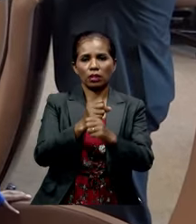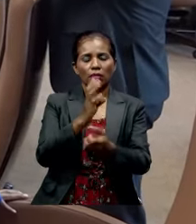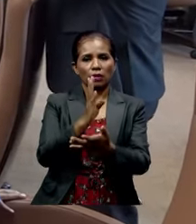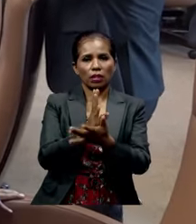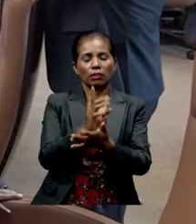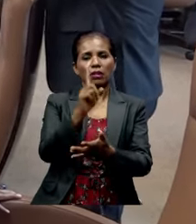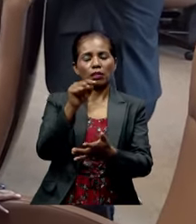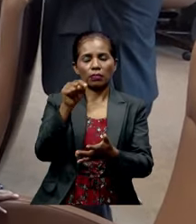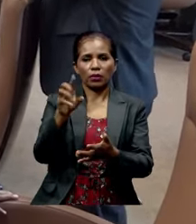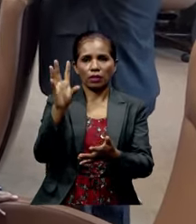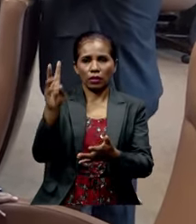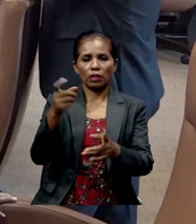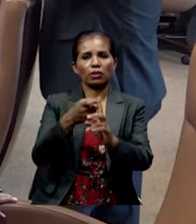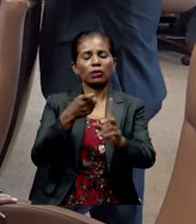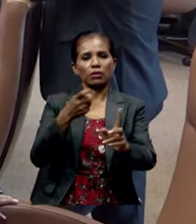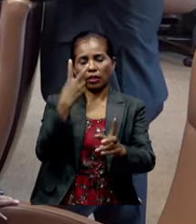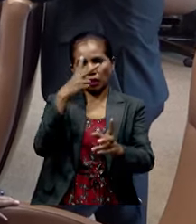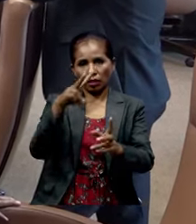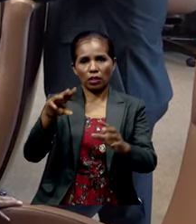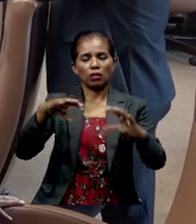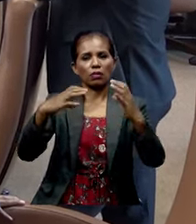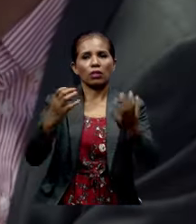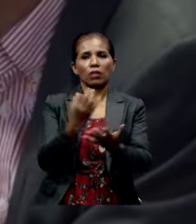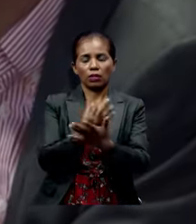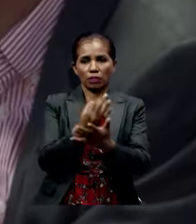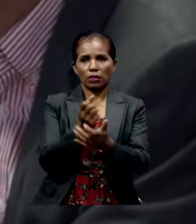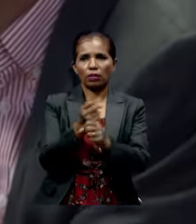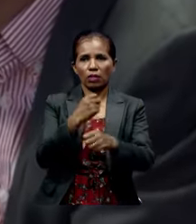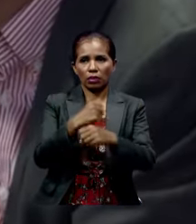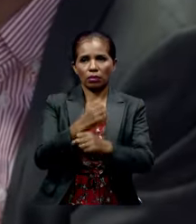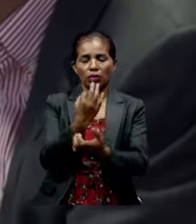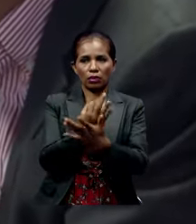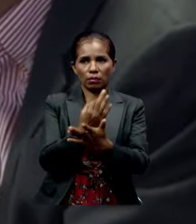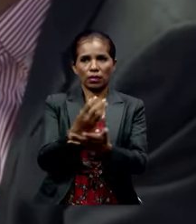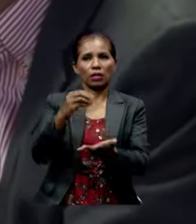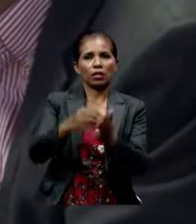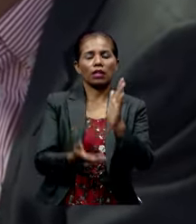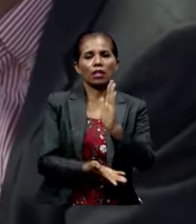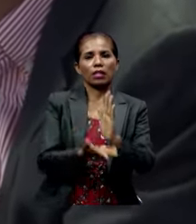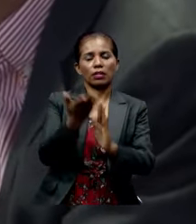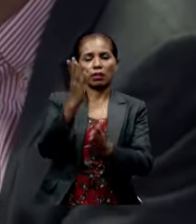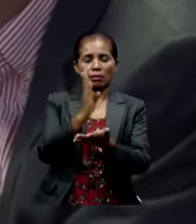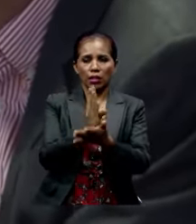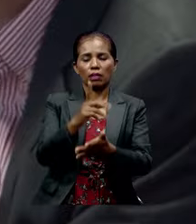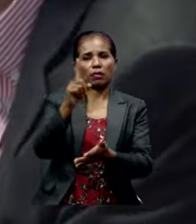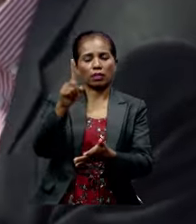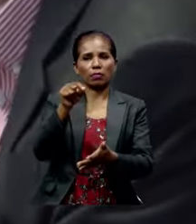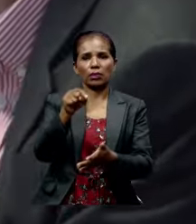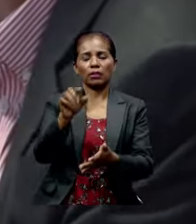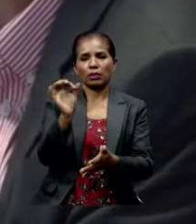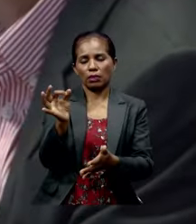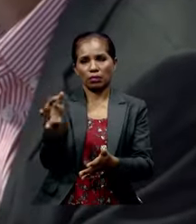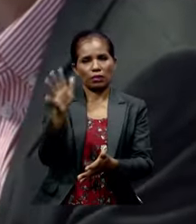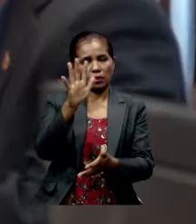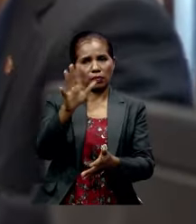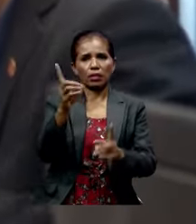nen, mas bem, lihusi revisão neve comitê revisão orçamento halo, total orçamento refere, a saiba bilhão ida ponto sia nulu resin lima. E a